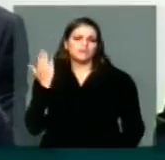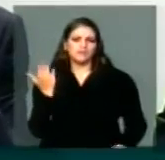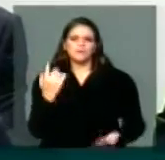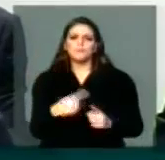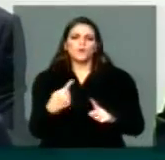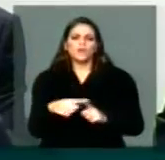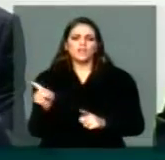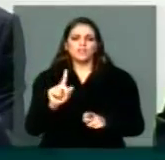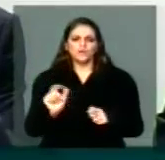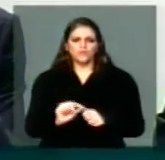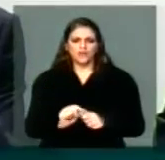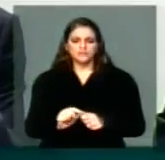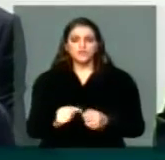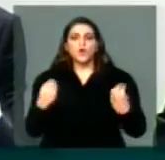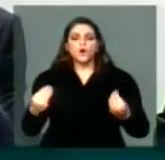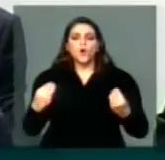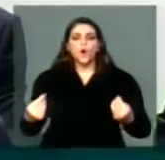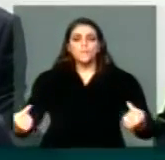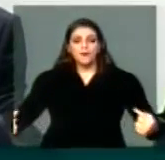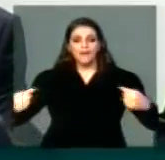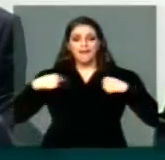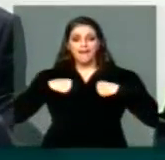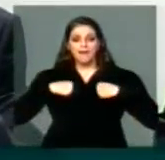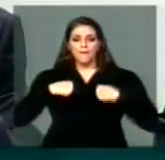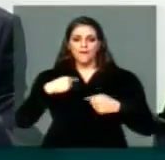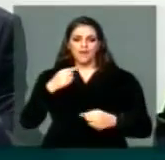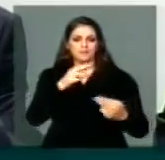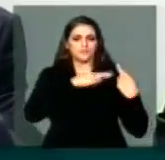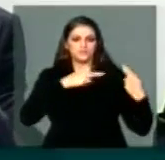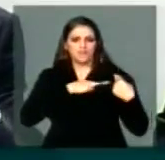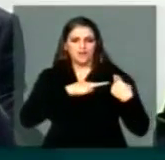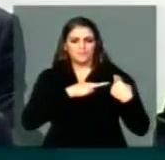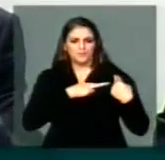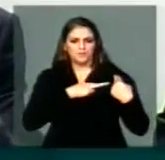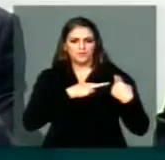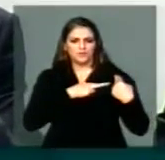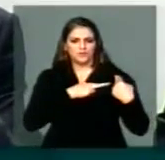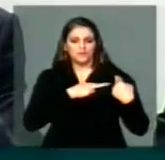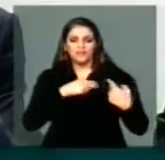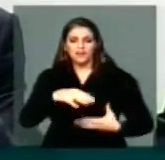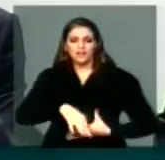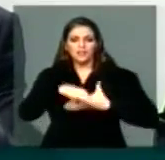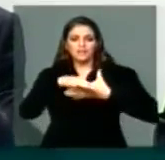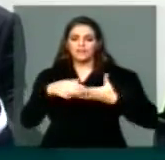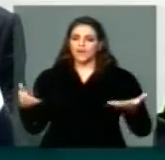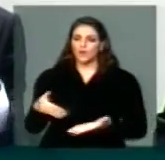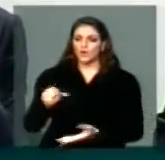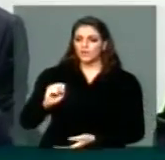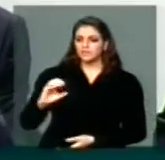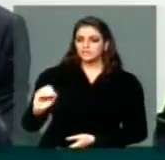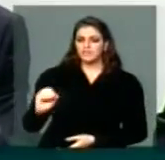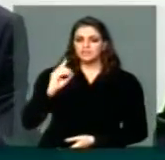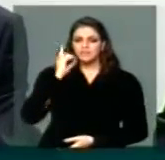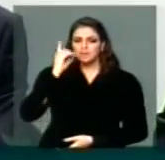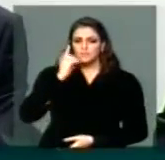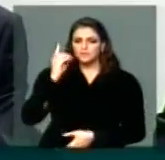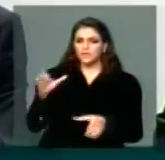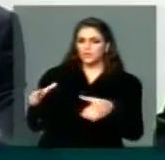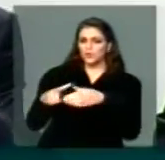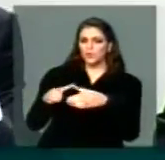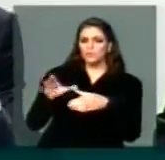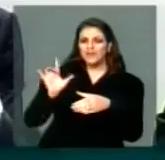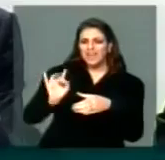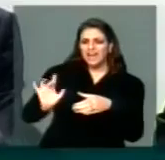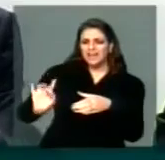Como é que eu posso ser responsável, mesmo como líder da bancada do PMDB, com 80 parlamentares no momento, o que cada parlamentar faz de